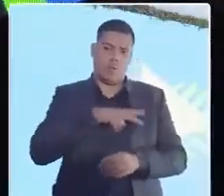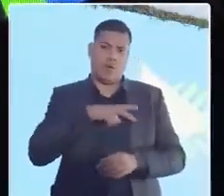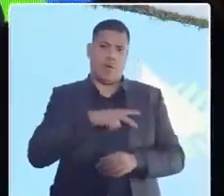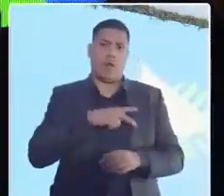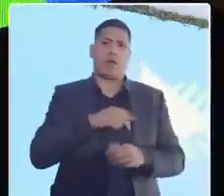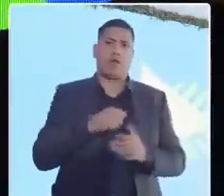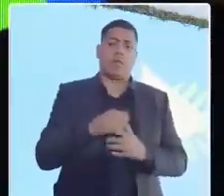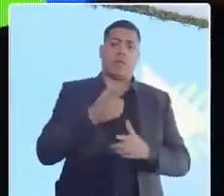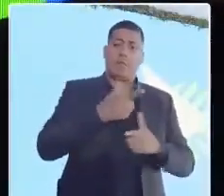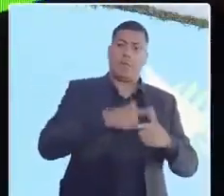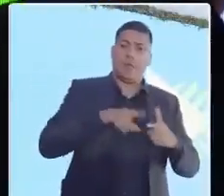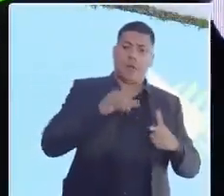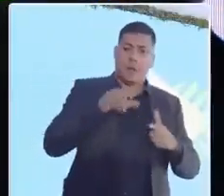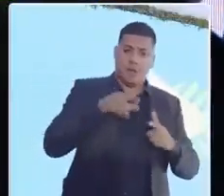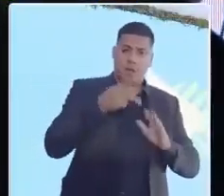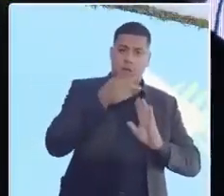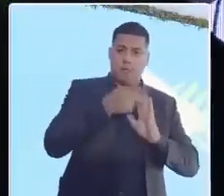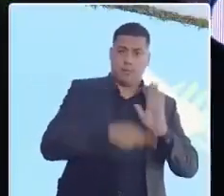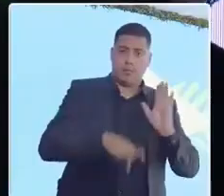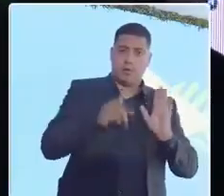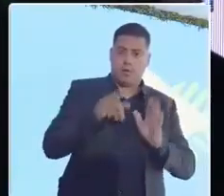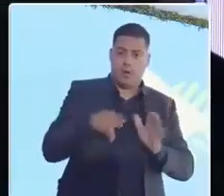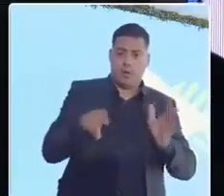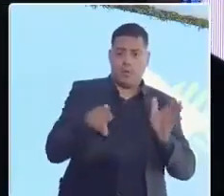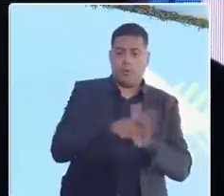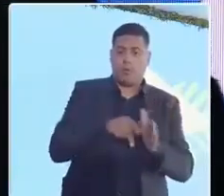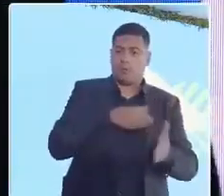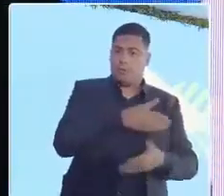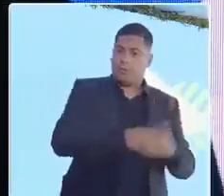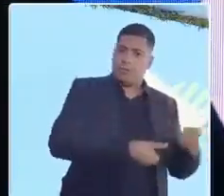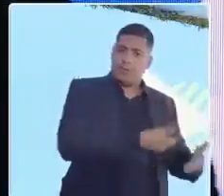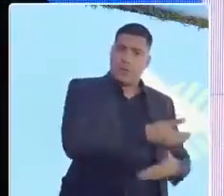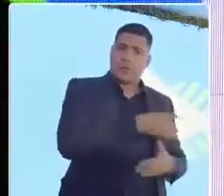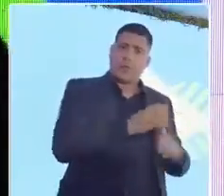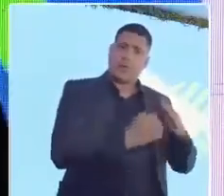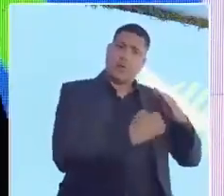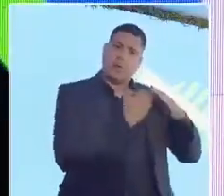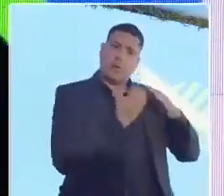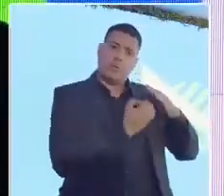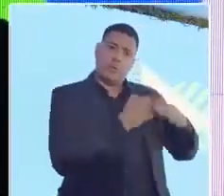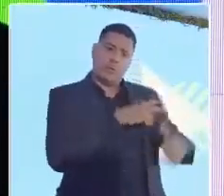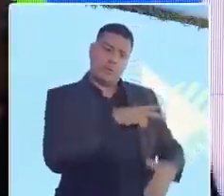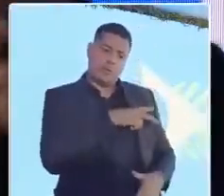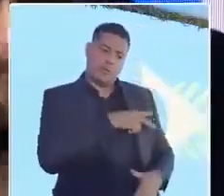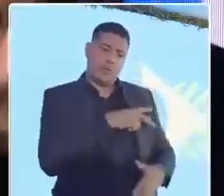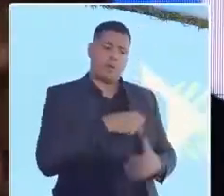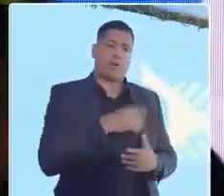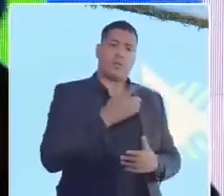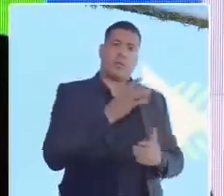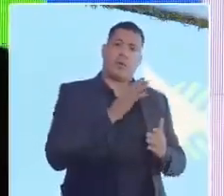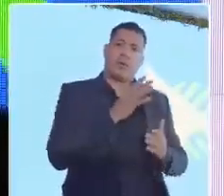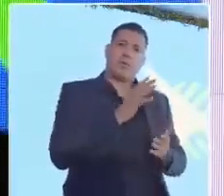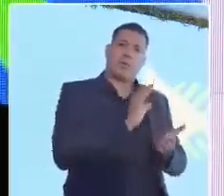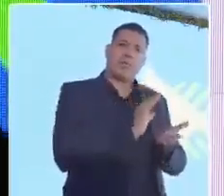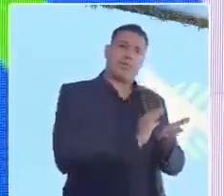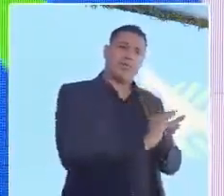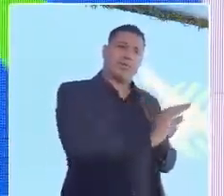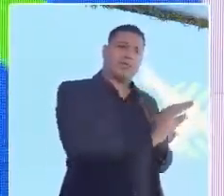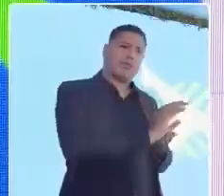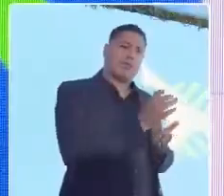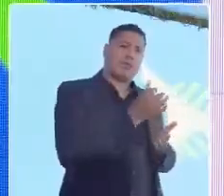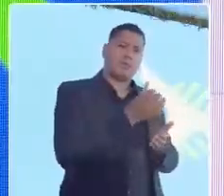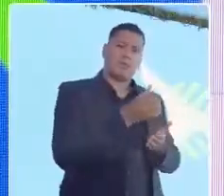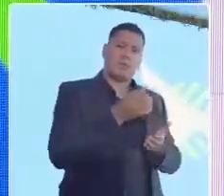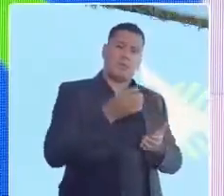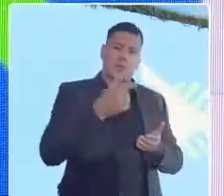programa virá com a iniciativa privada ou seja investimento de 62 bilhões dos 1,7 trilhão